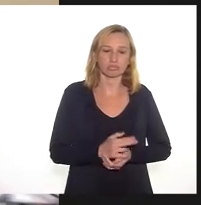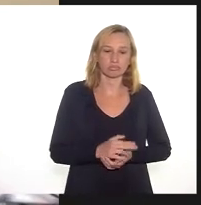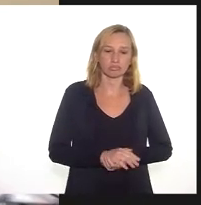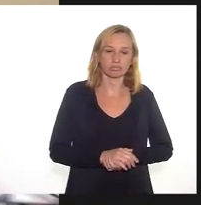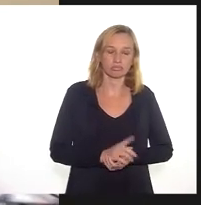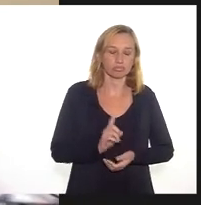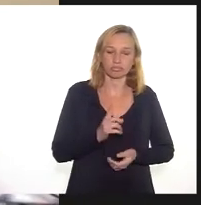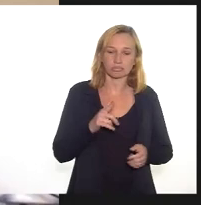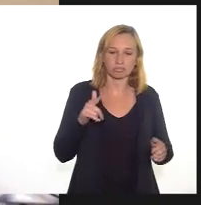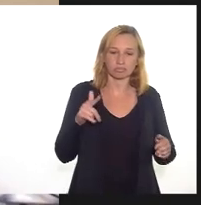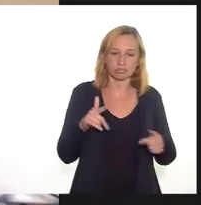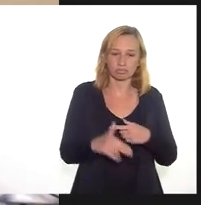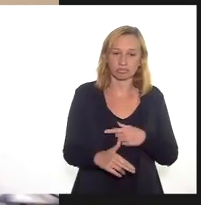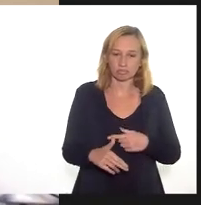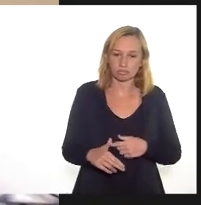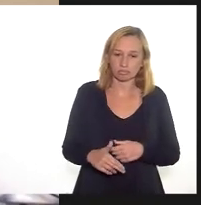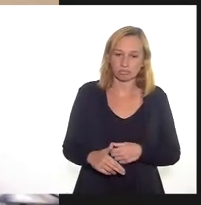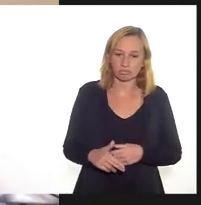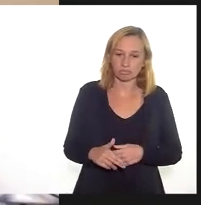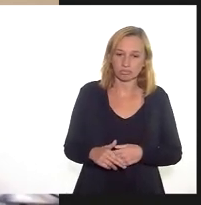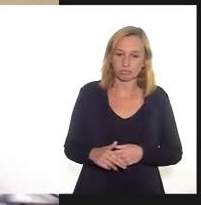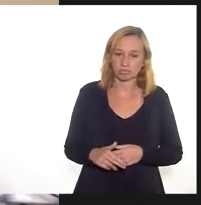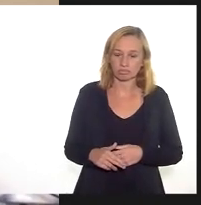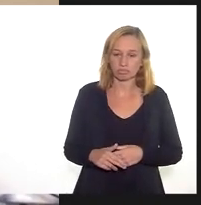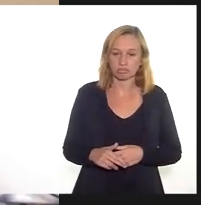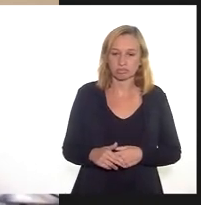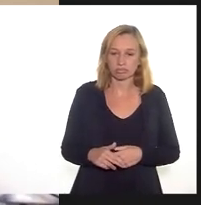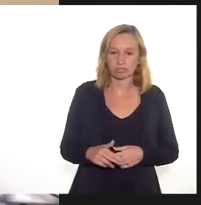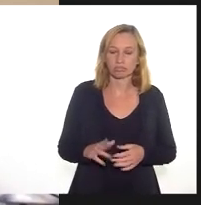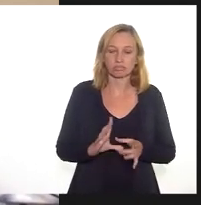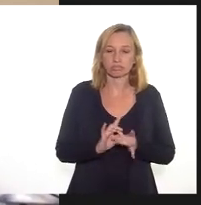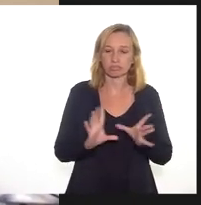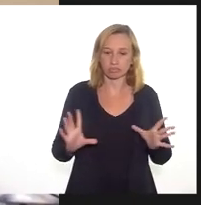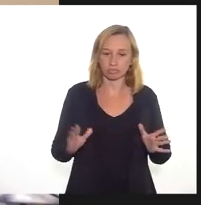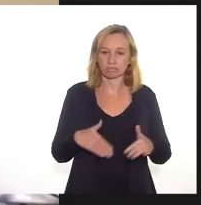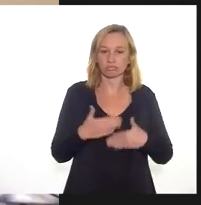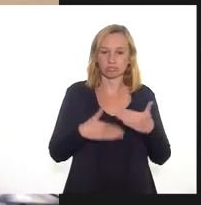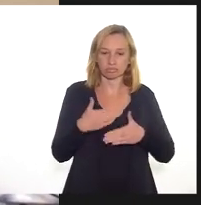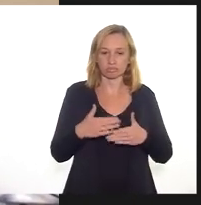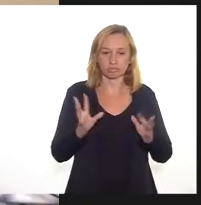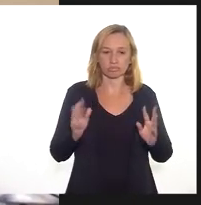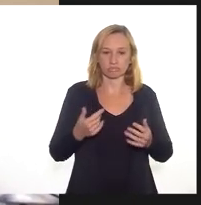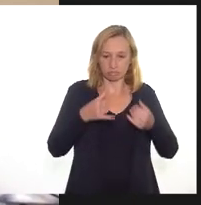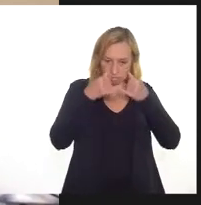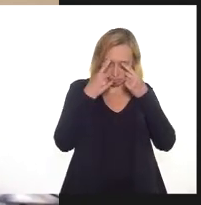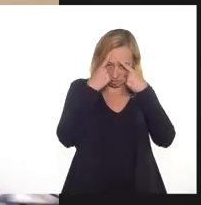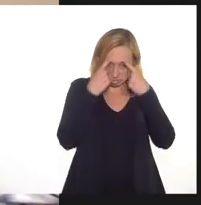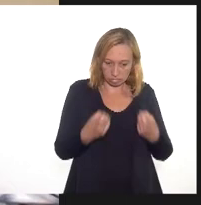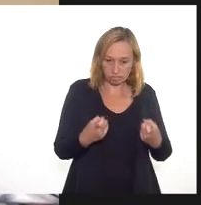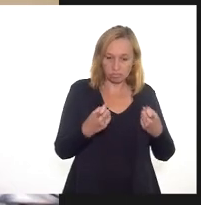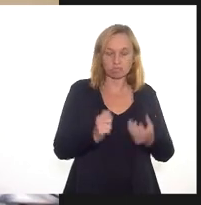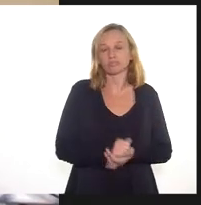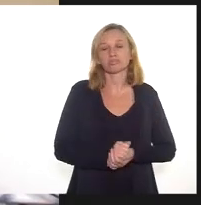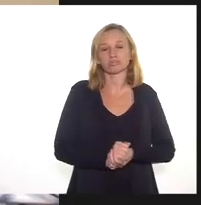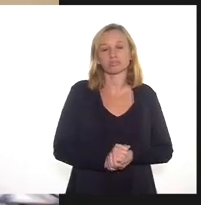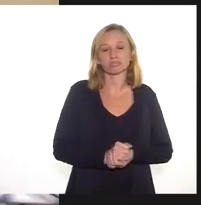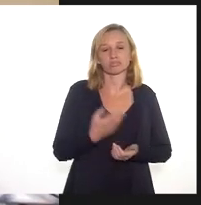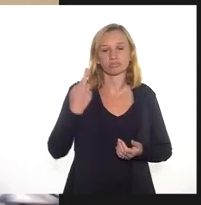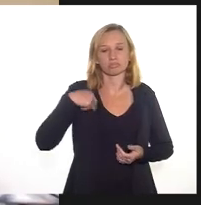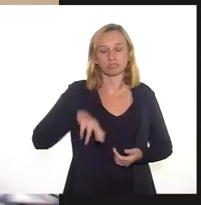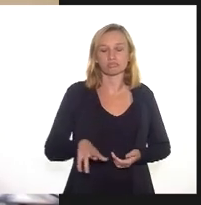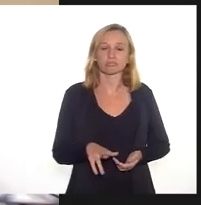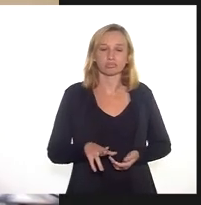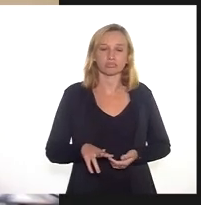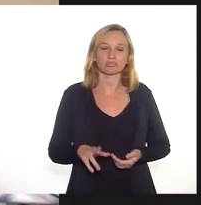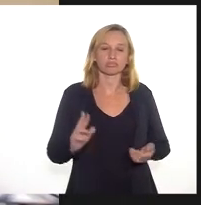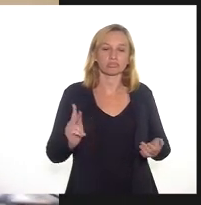possamos permitir ou sequer hierarquizar o processo de violência política, violência religiosa